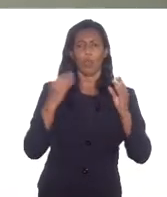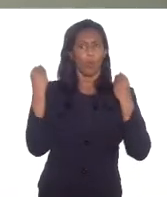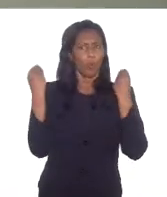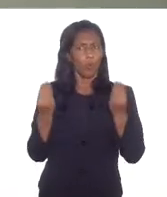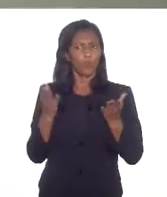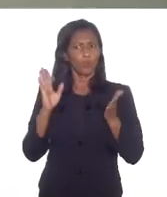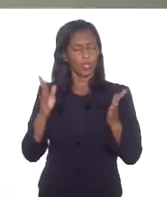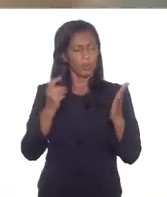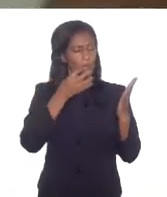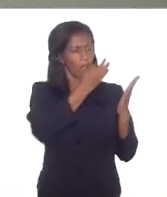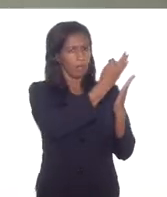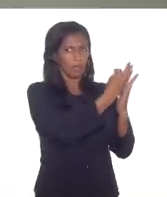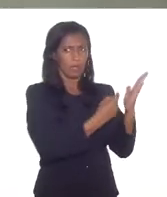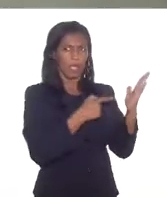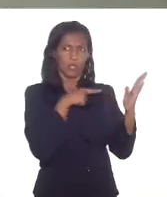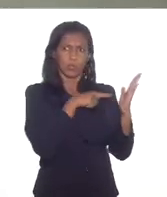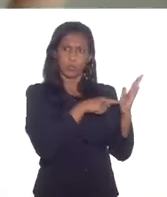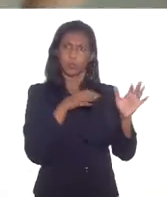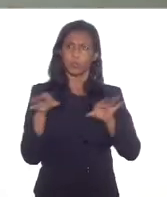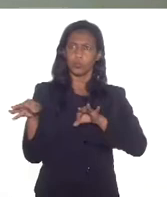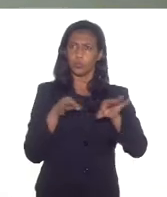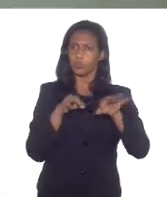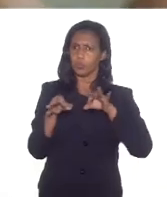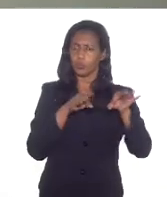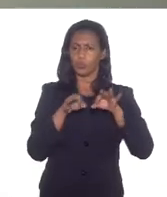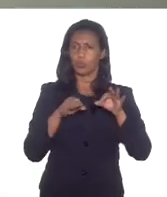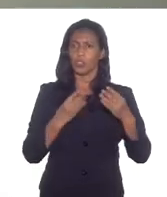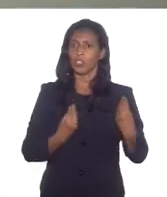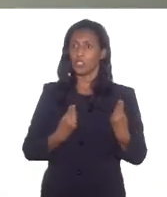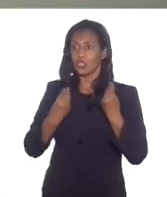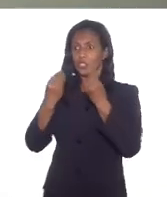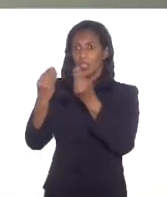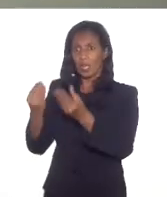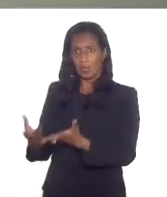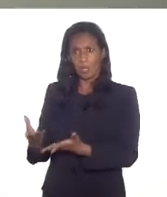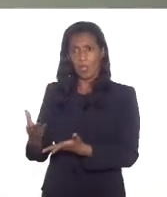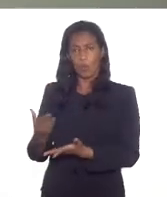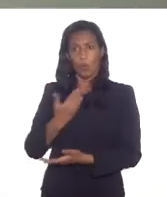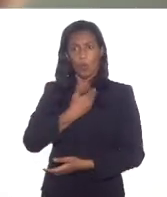o projeto, o anterior, já rendeu aos cofres públicos